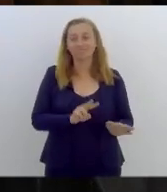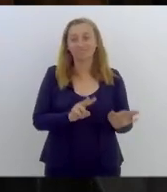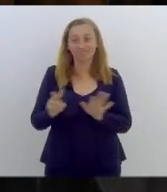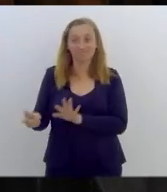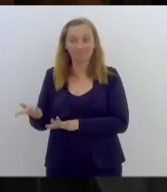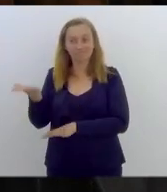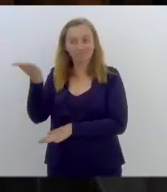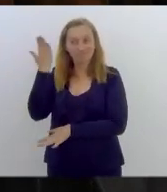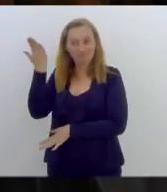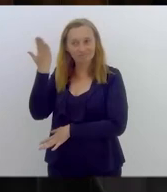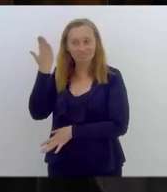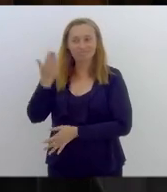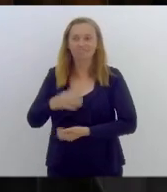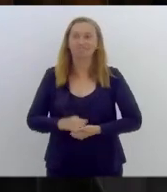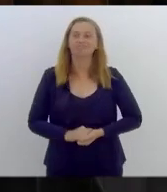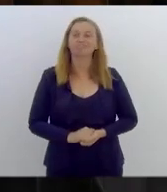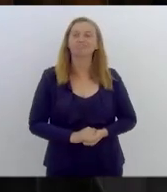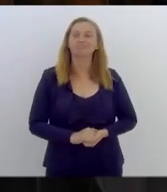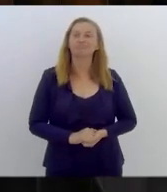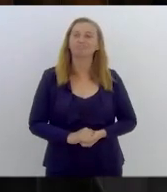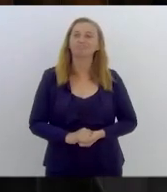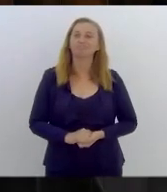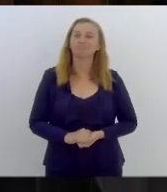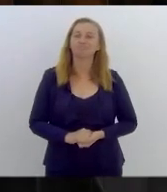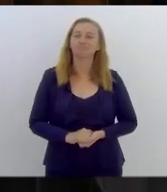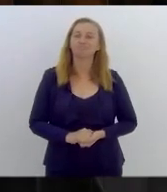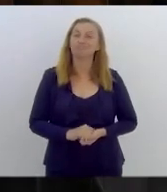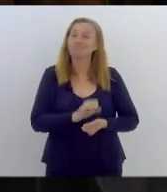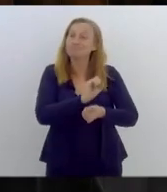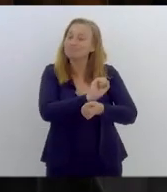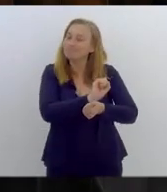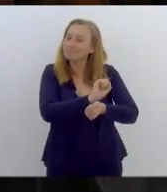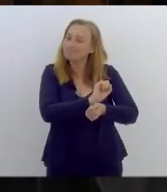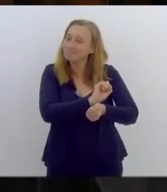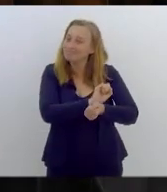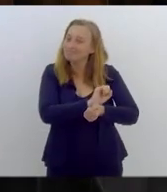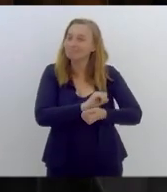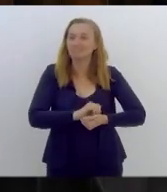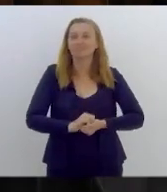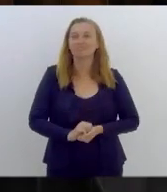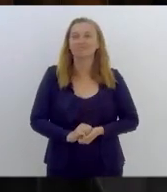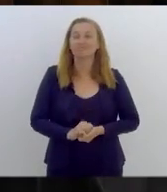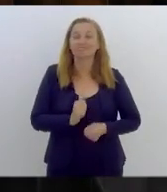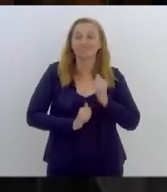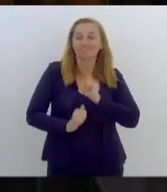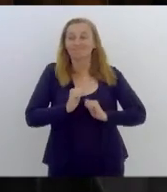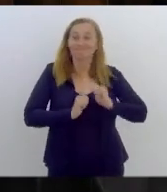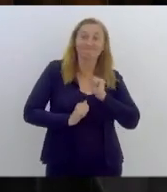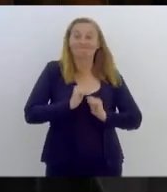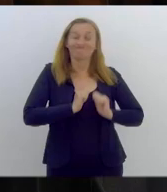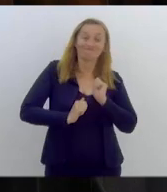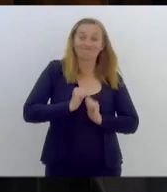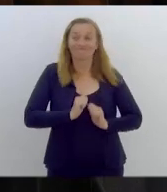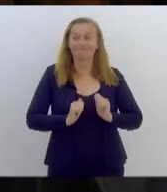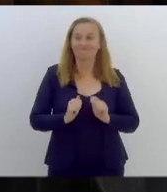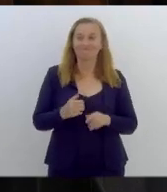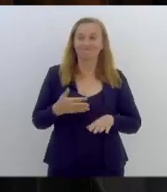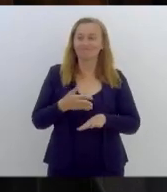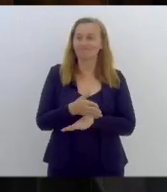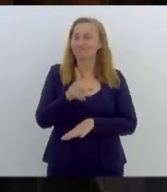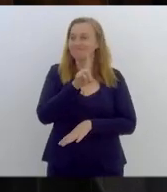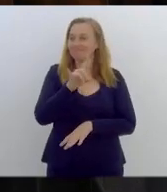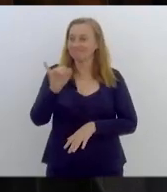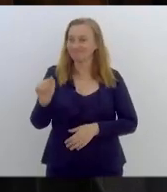passada estávamos aguardando com a ansiedade A chegada dessa